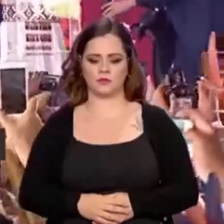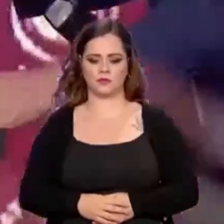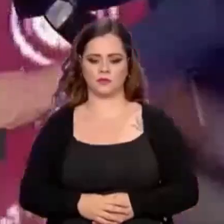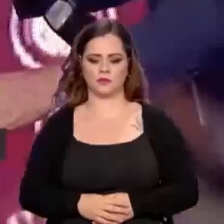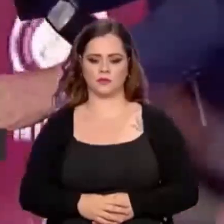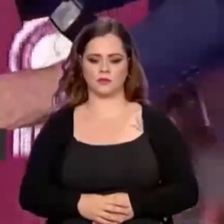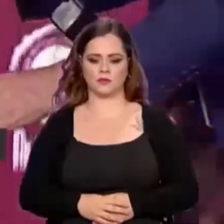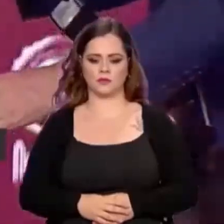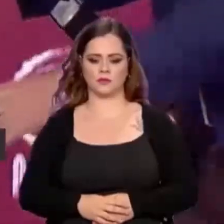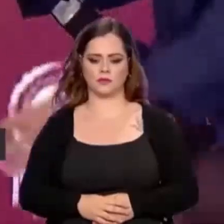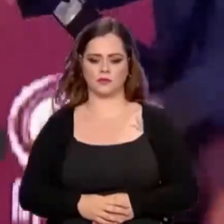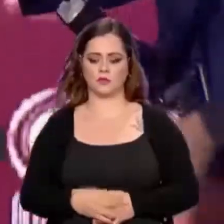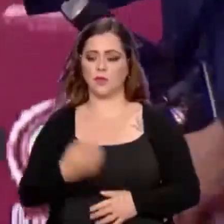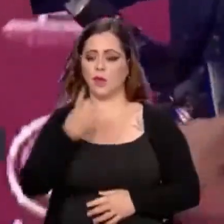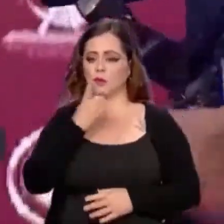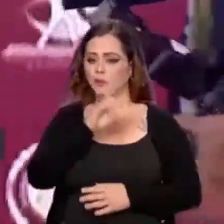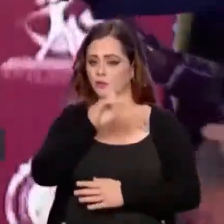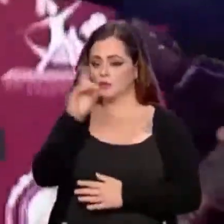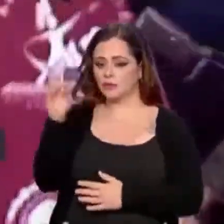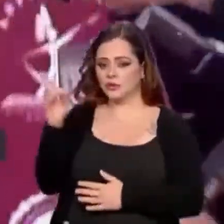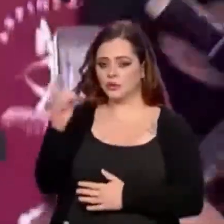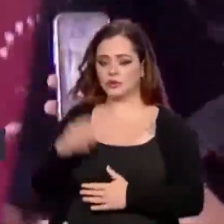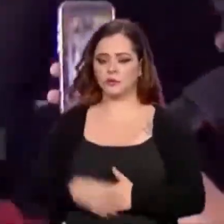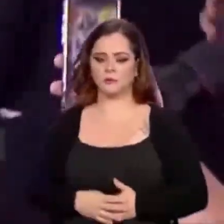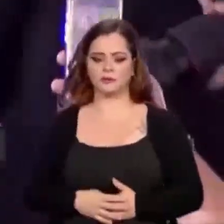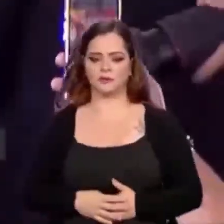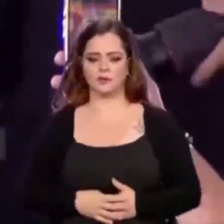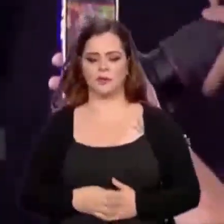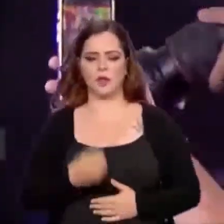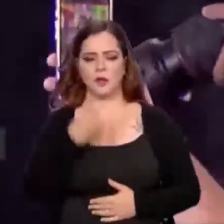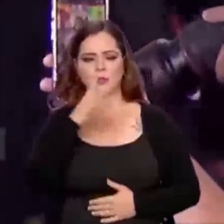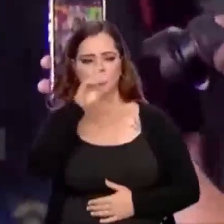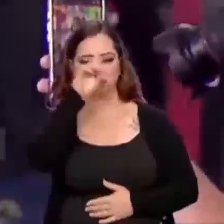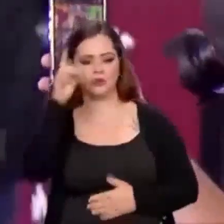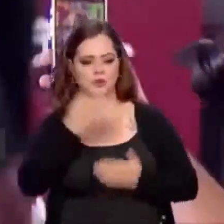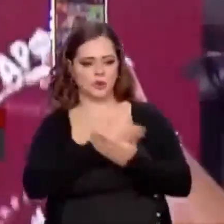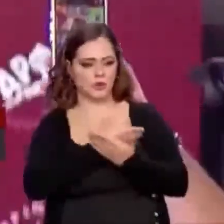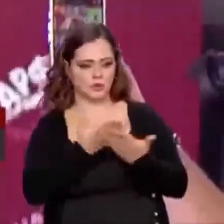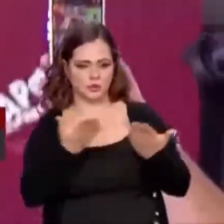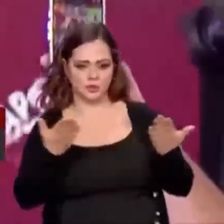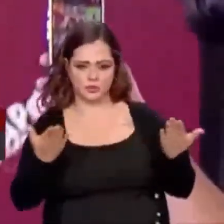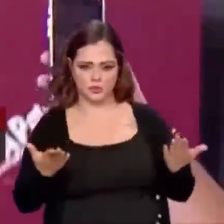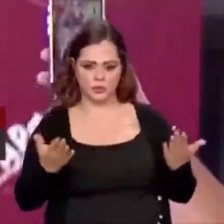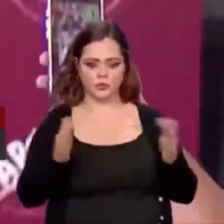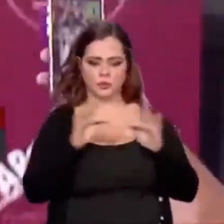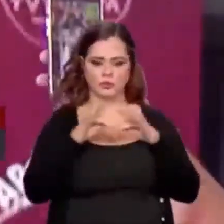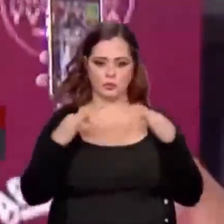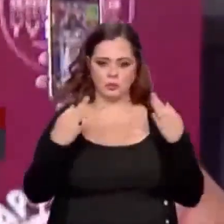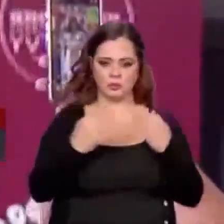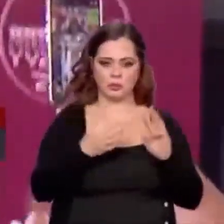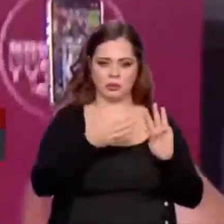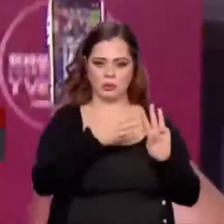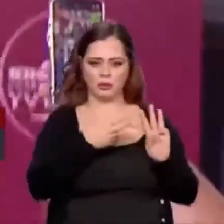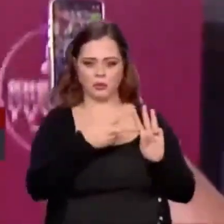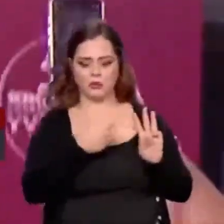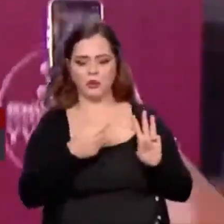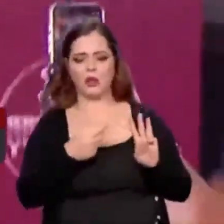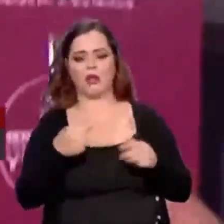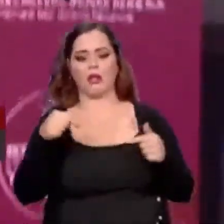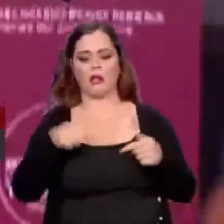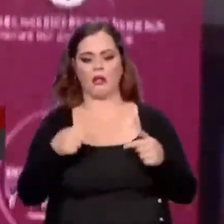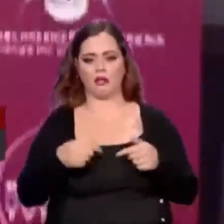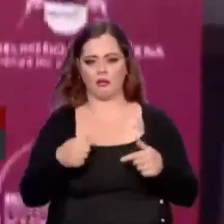Zaneco Emo, bom dia. Bom dia a todos e todas meus parentes aqui presentes